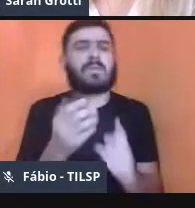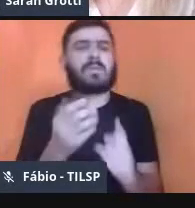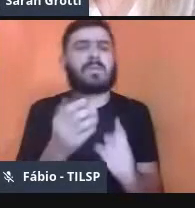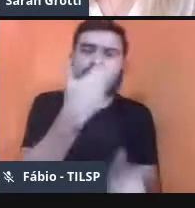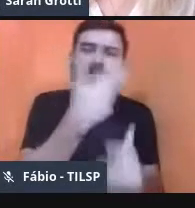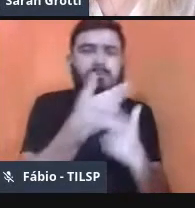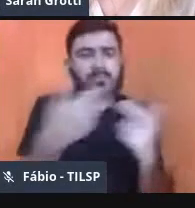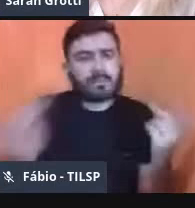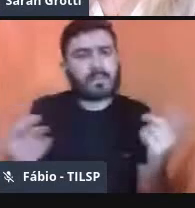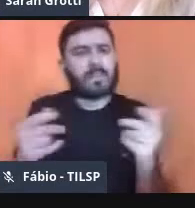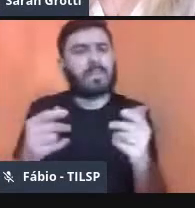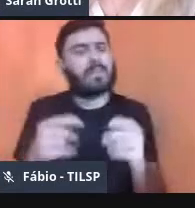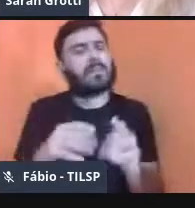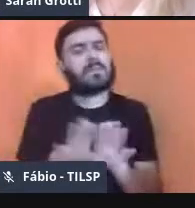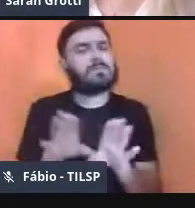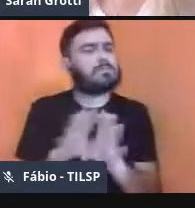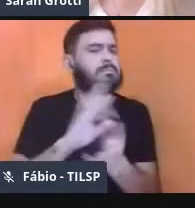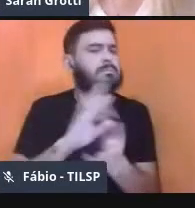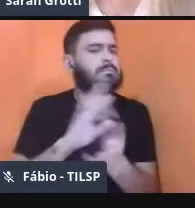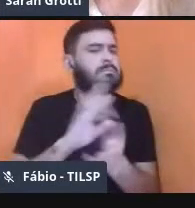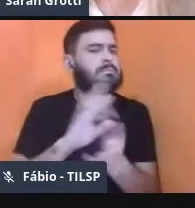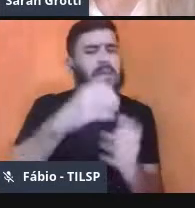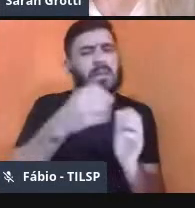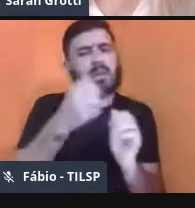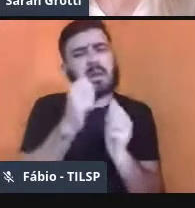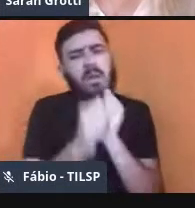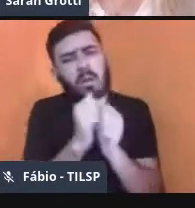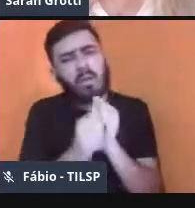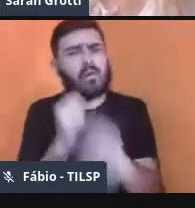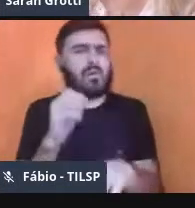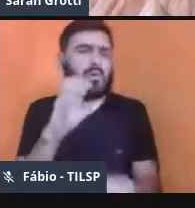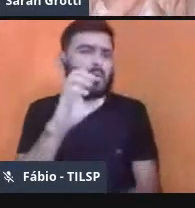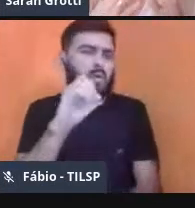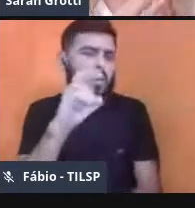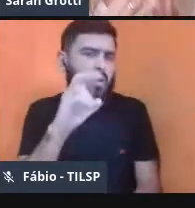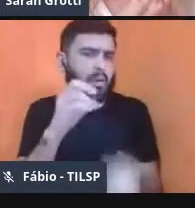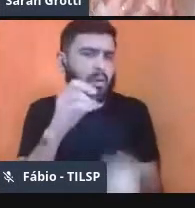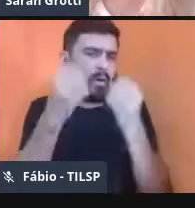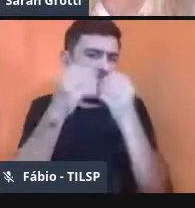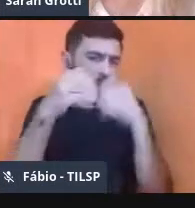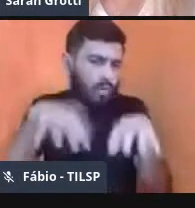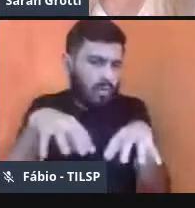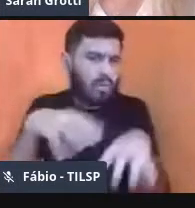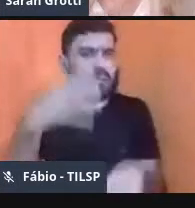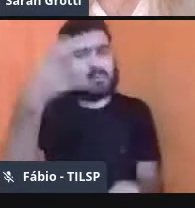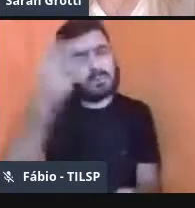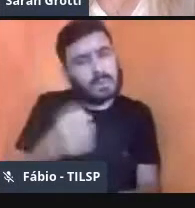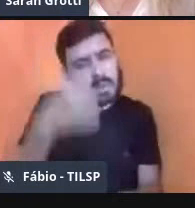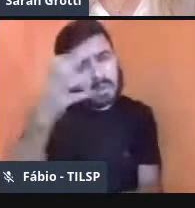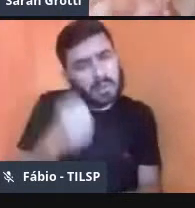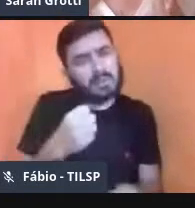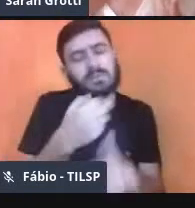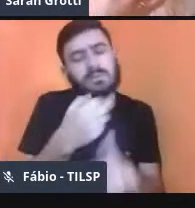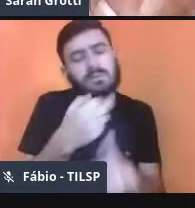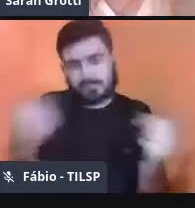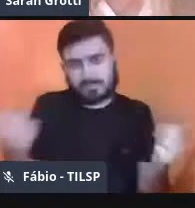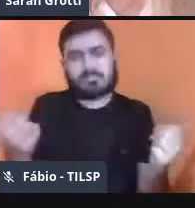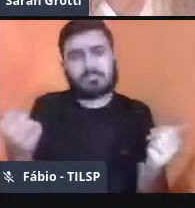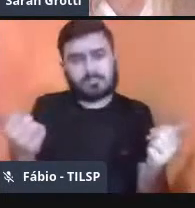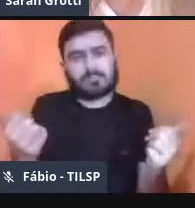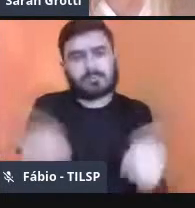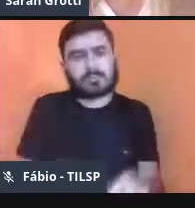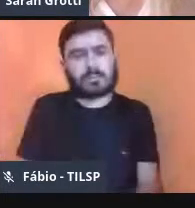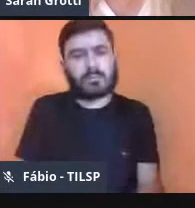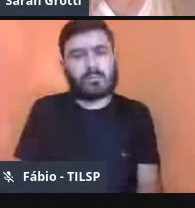cereais, ovos, leite, né? Quem opta pela opção de ovo lácteo. E esse